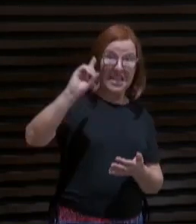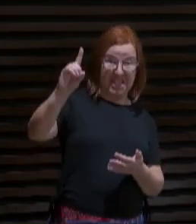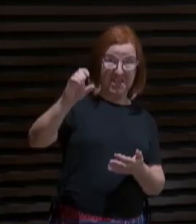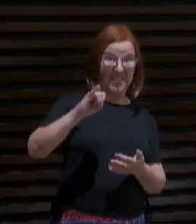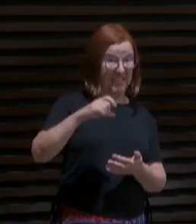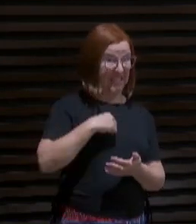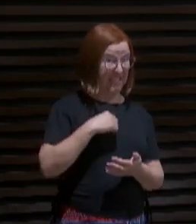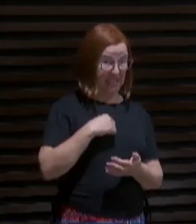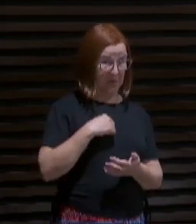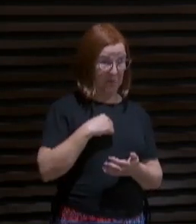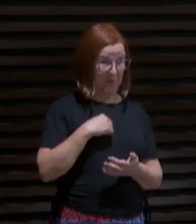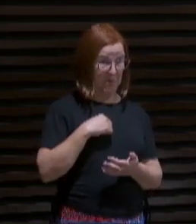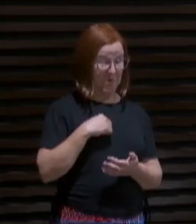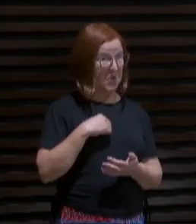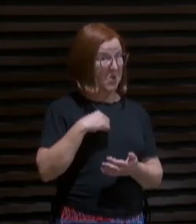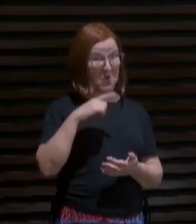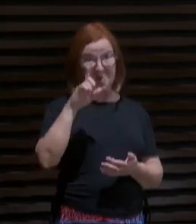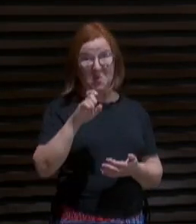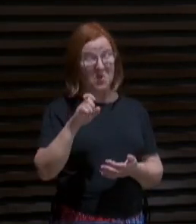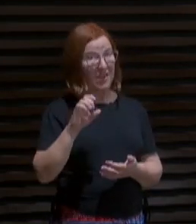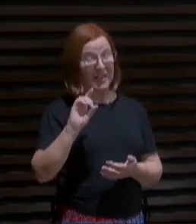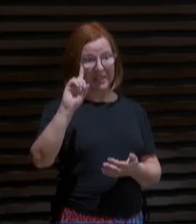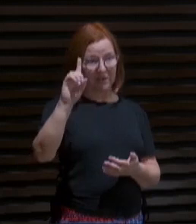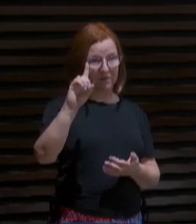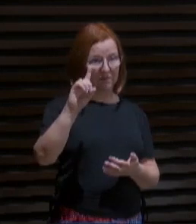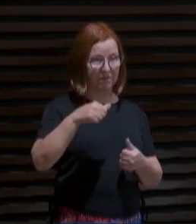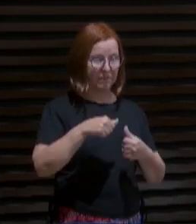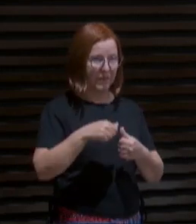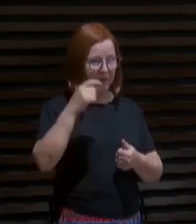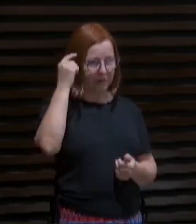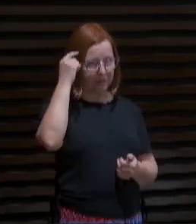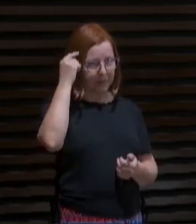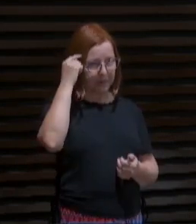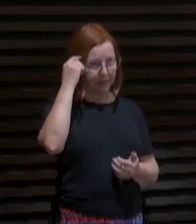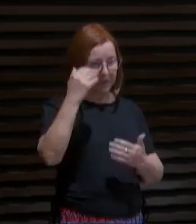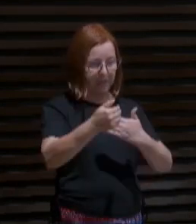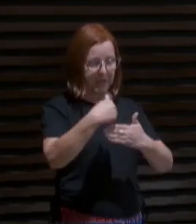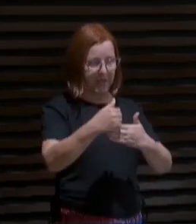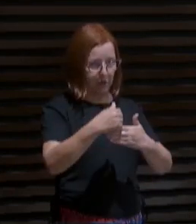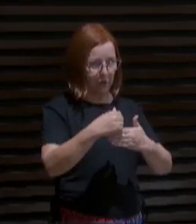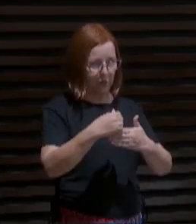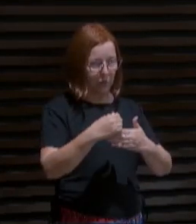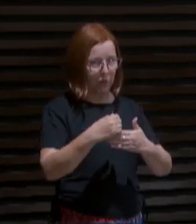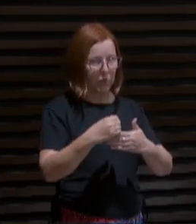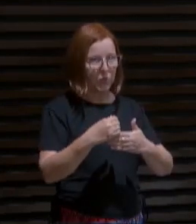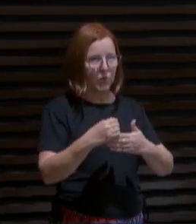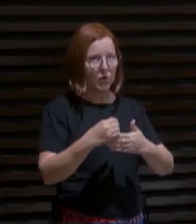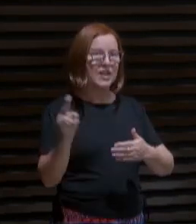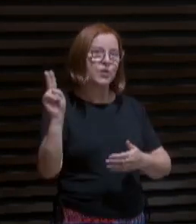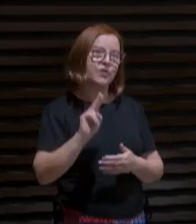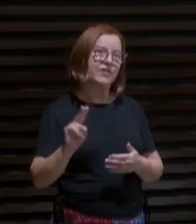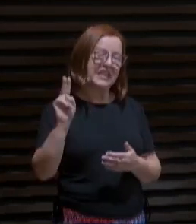Deus. Isto é o pensamento nietzscheano que tem entrado nas universidades e que muita gente